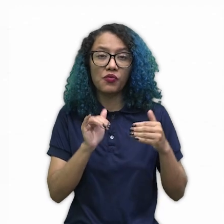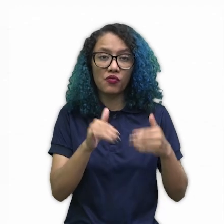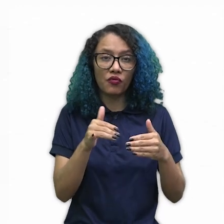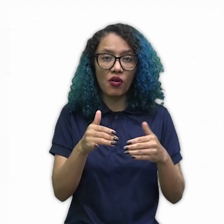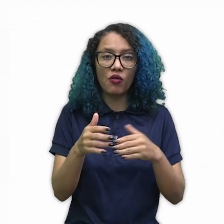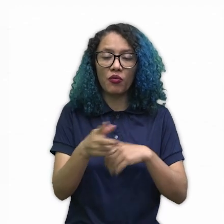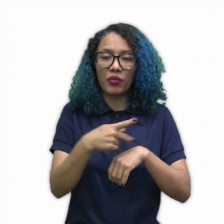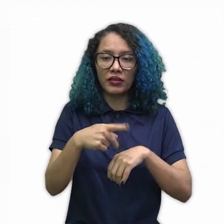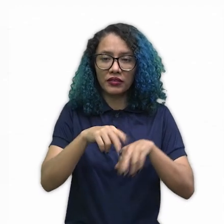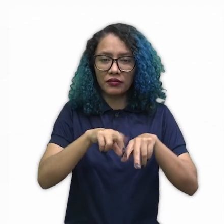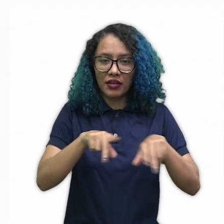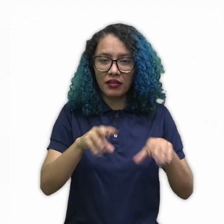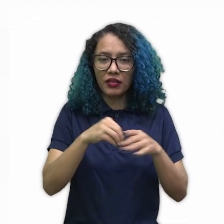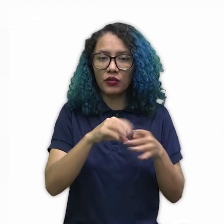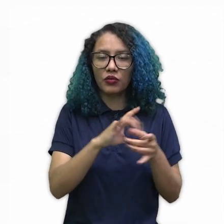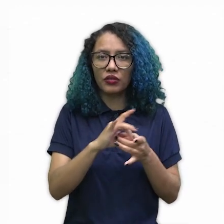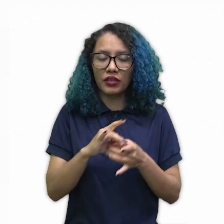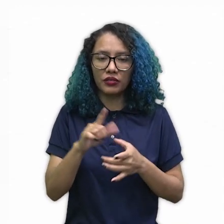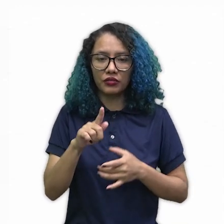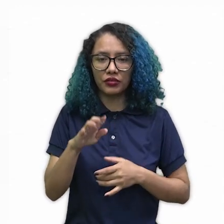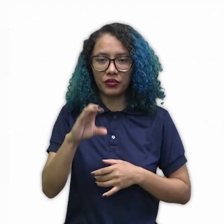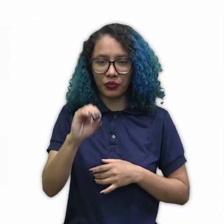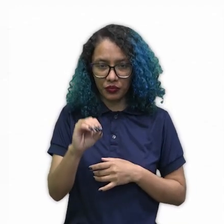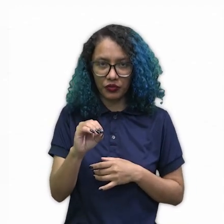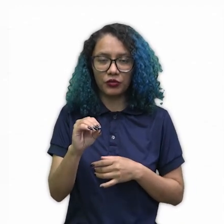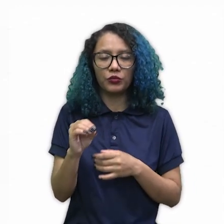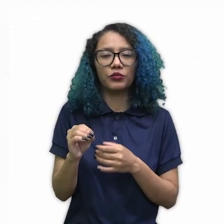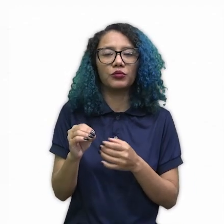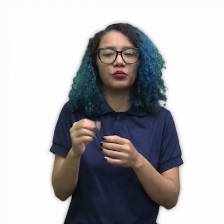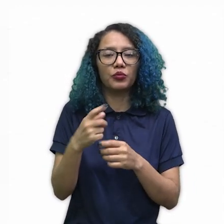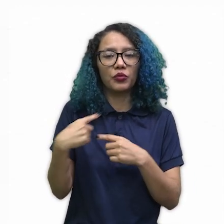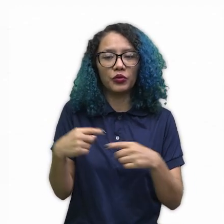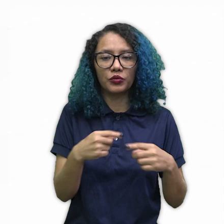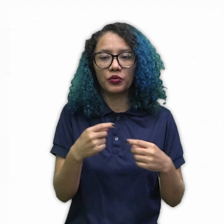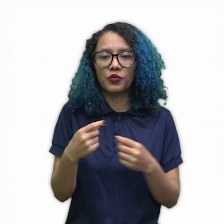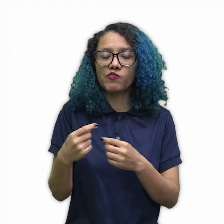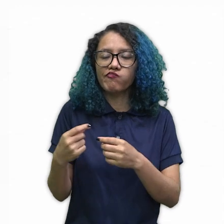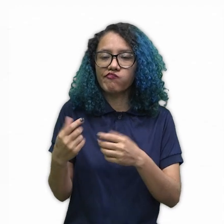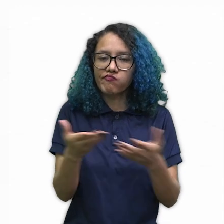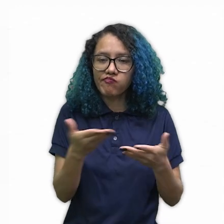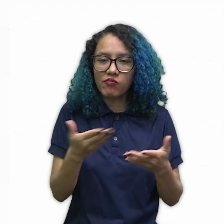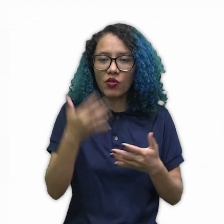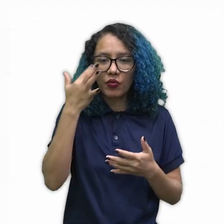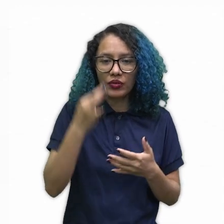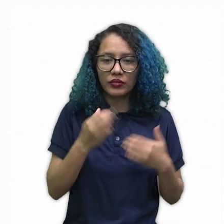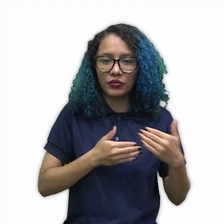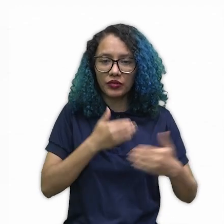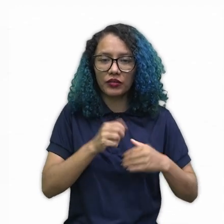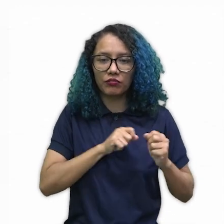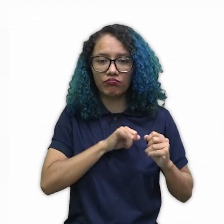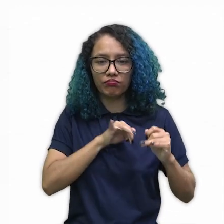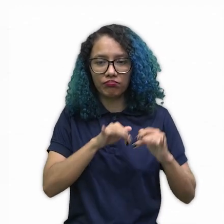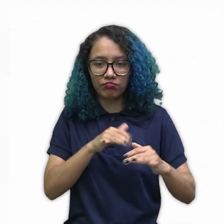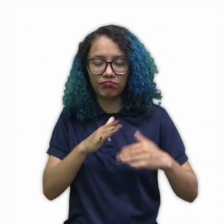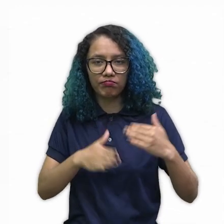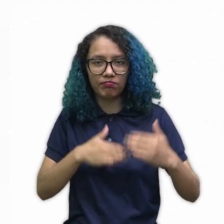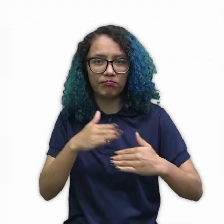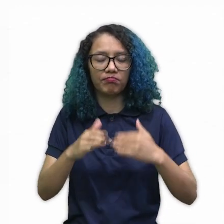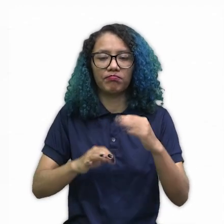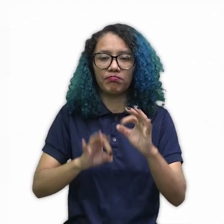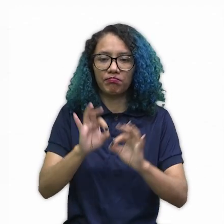contexto geopolítico contemporâneo. Compreensão dos processos de ocupação e formação de territórios,